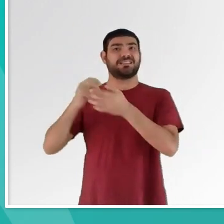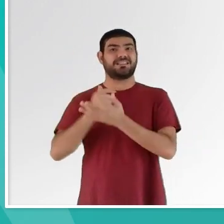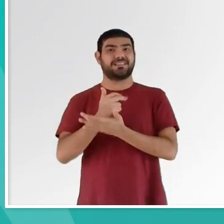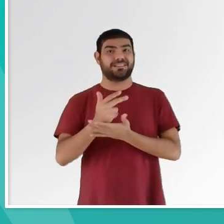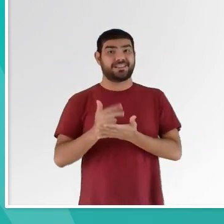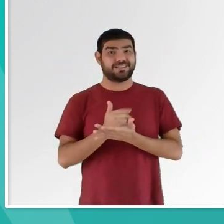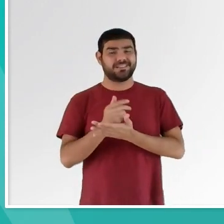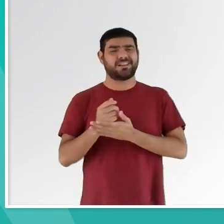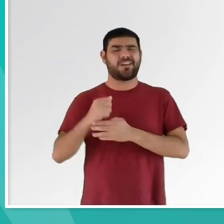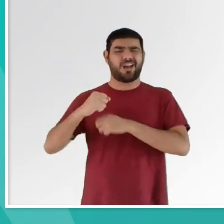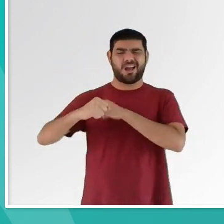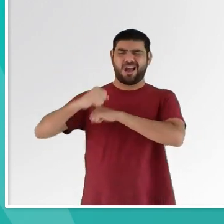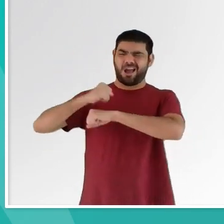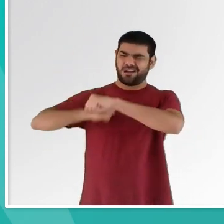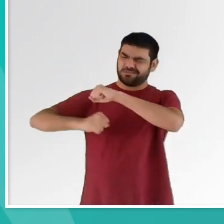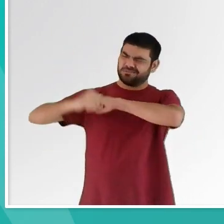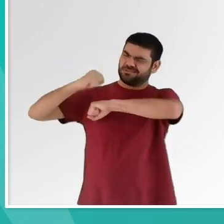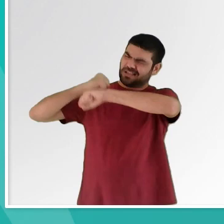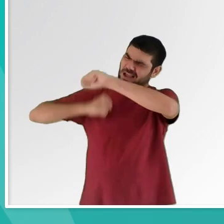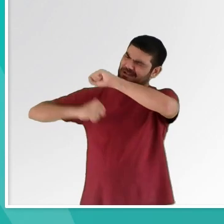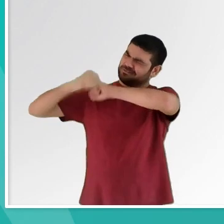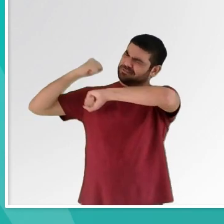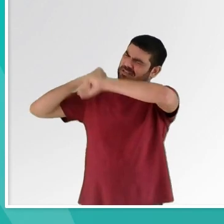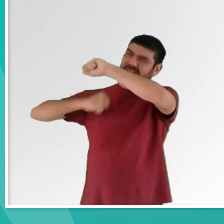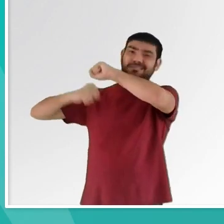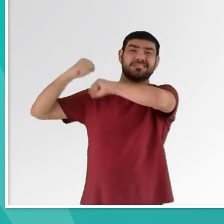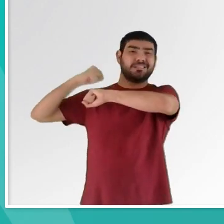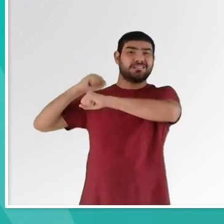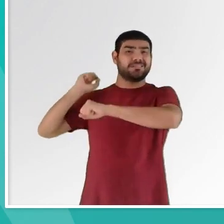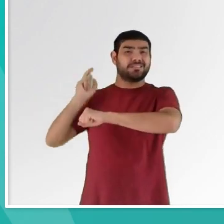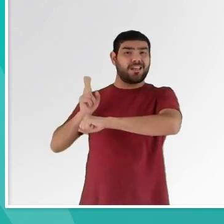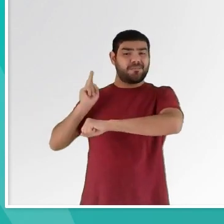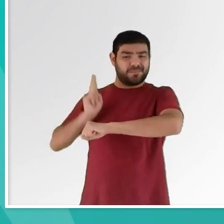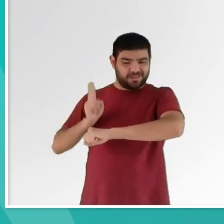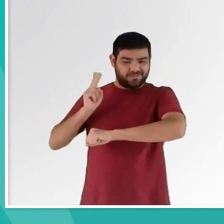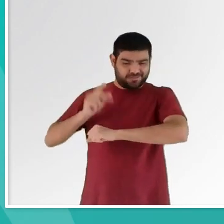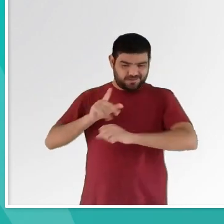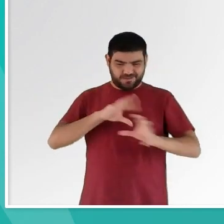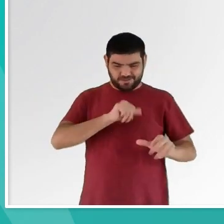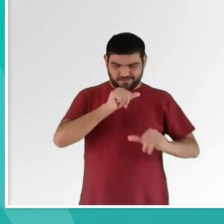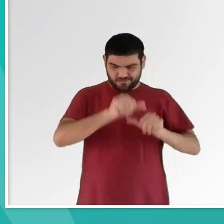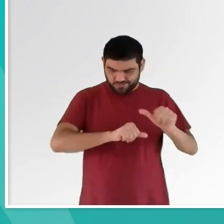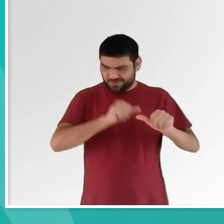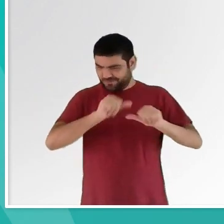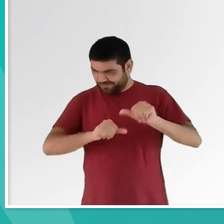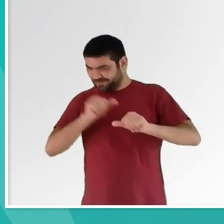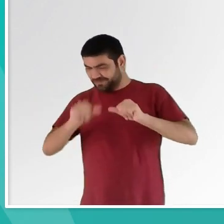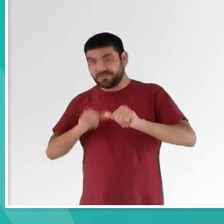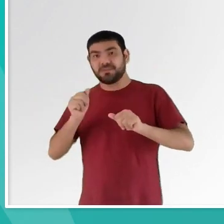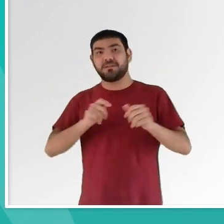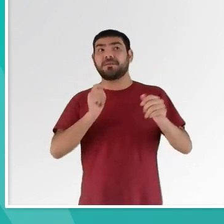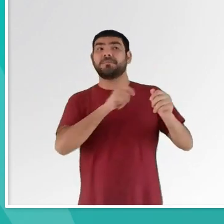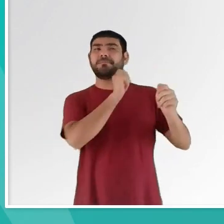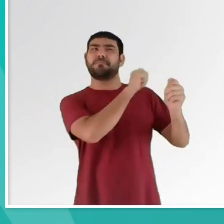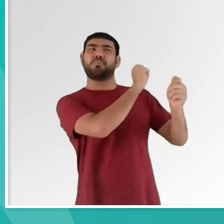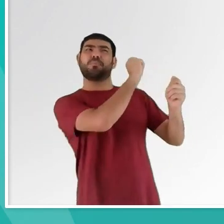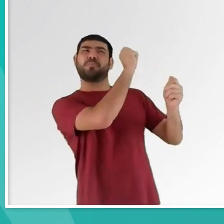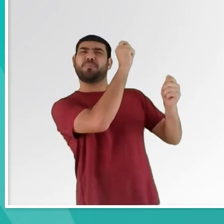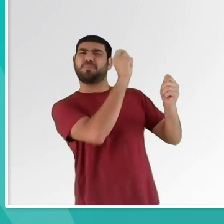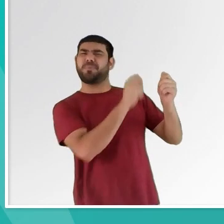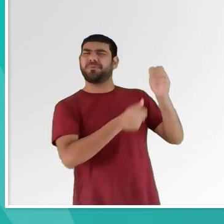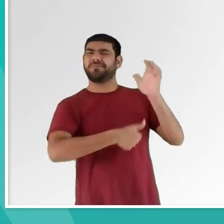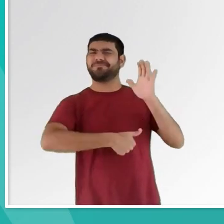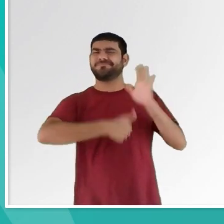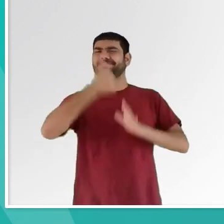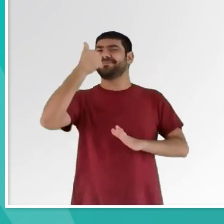e milhões de anos, de um para o outro. Nós temos a arte rupestre da pré-história e nós temos o quê?